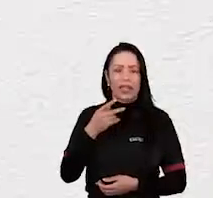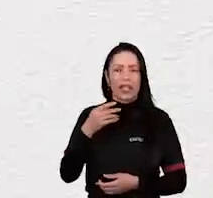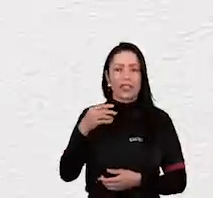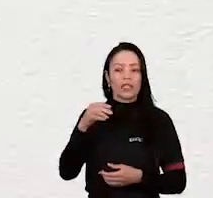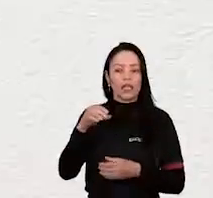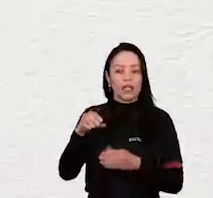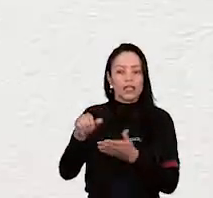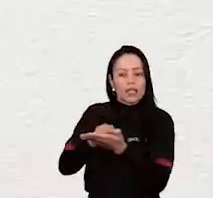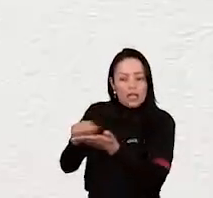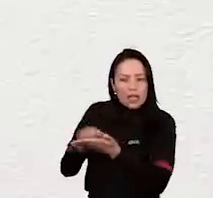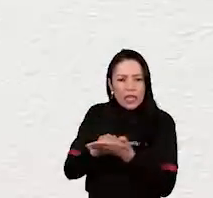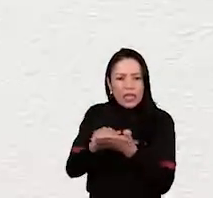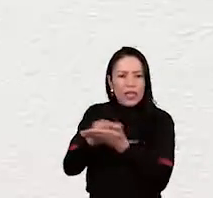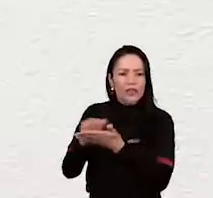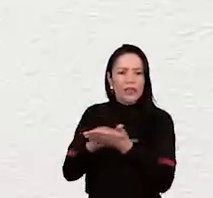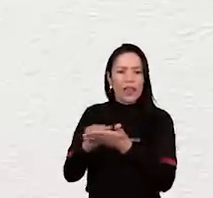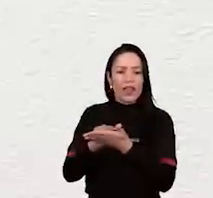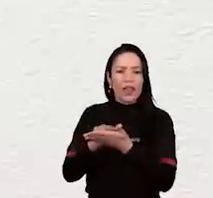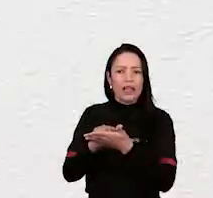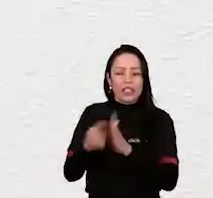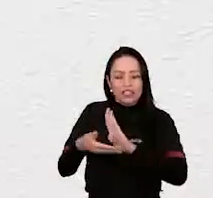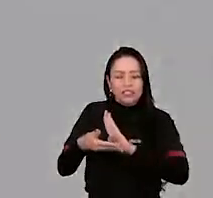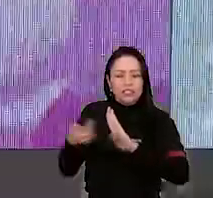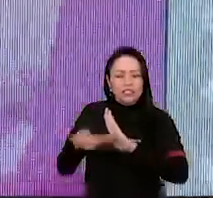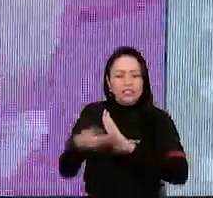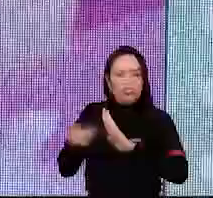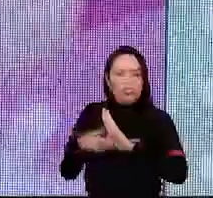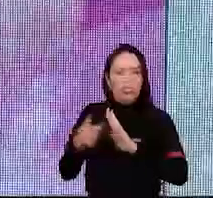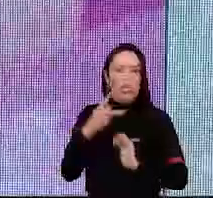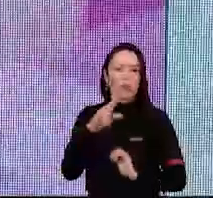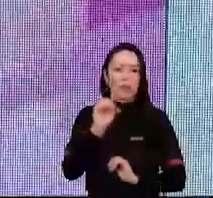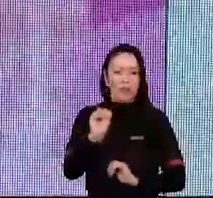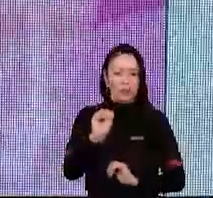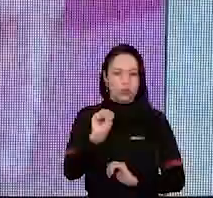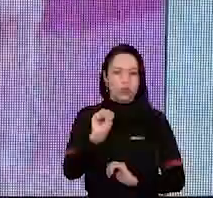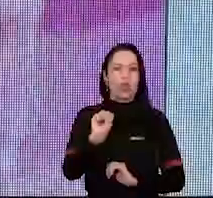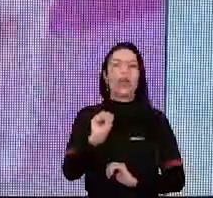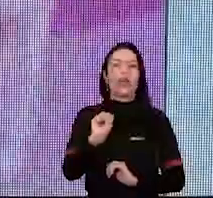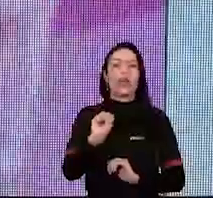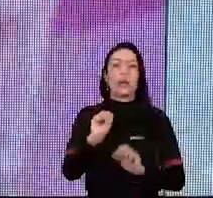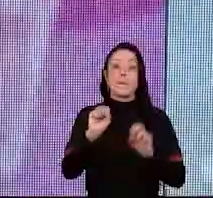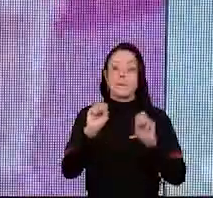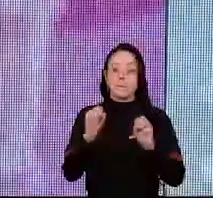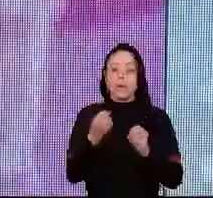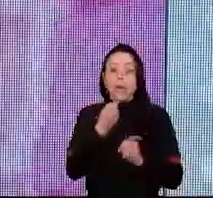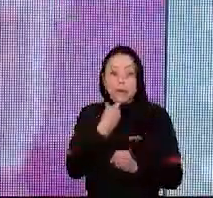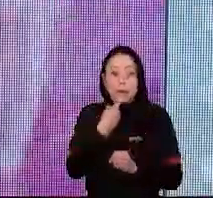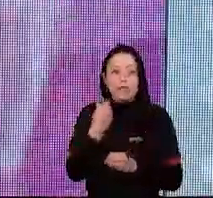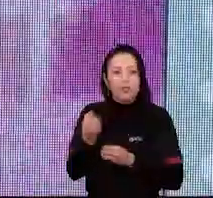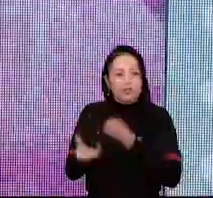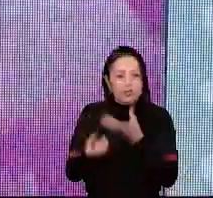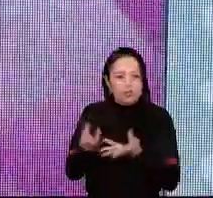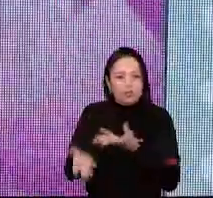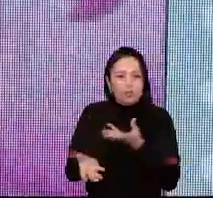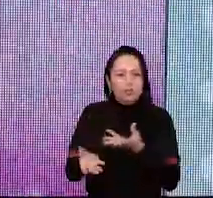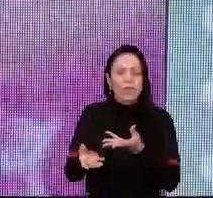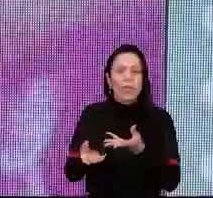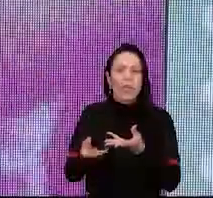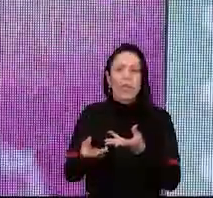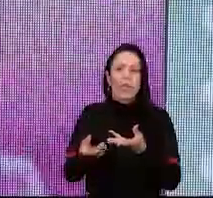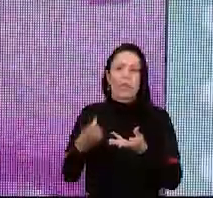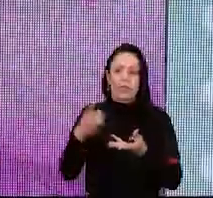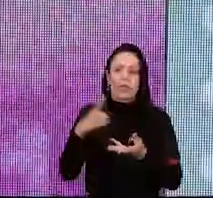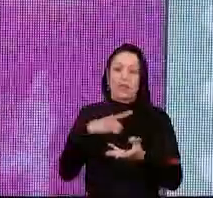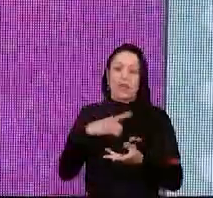com secreção retirada, né, de dentro dessa orelha, você medicando essa orelha, o antibiótico tem